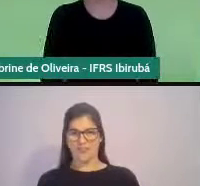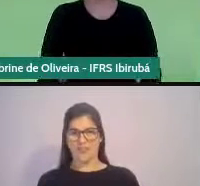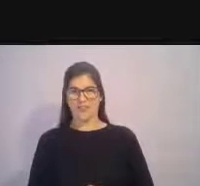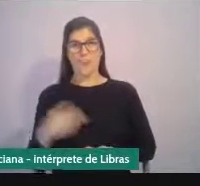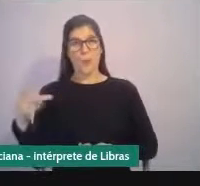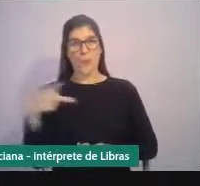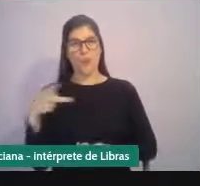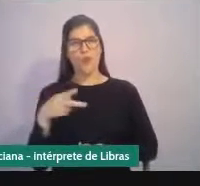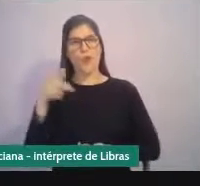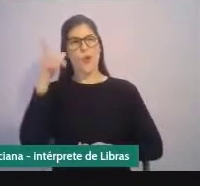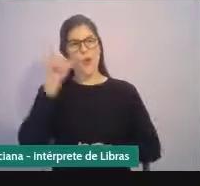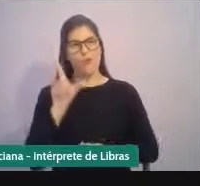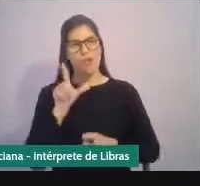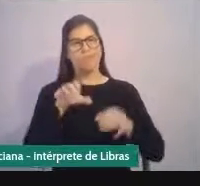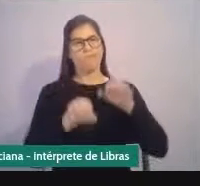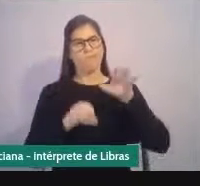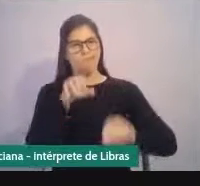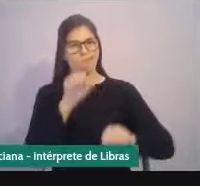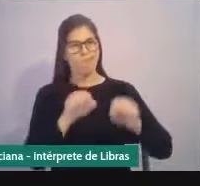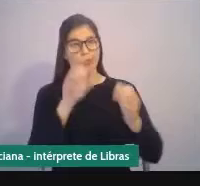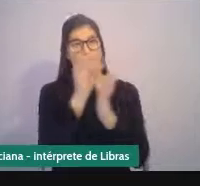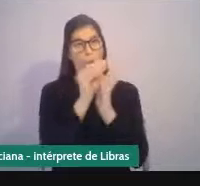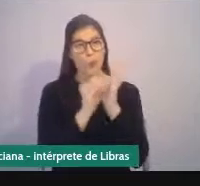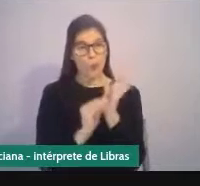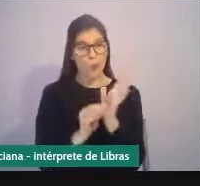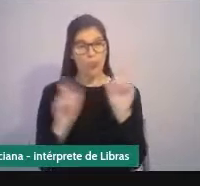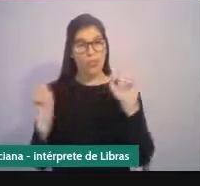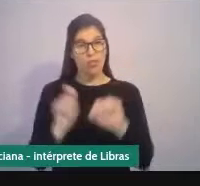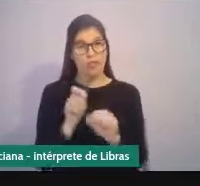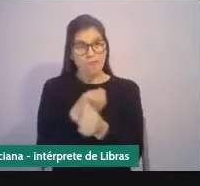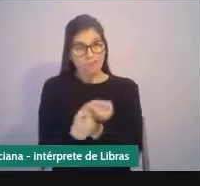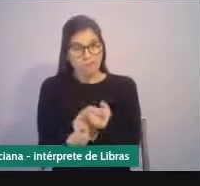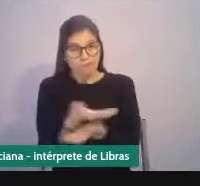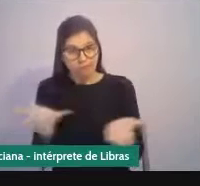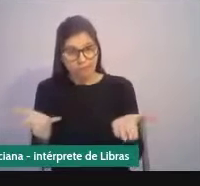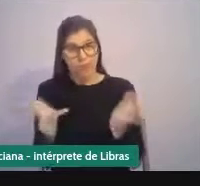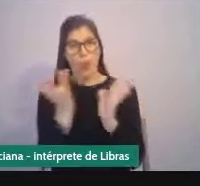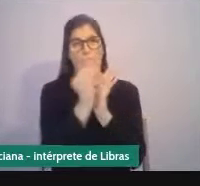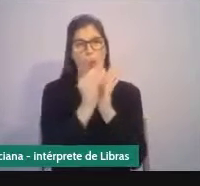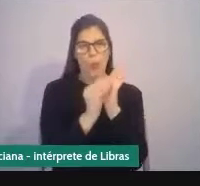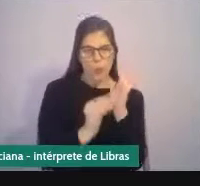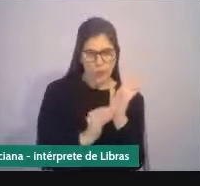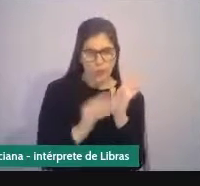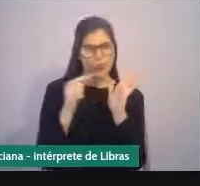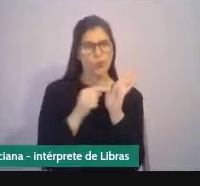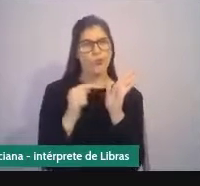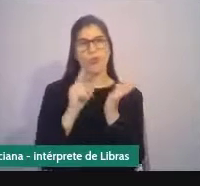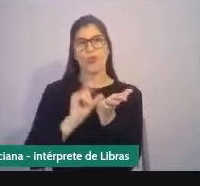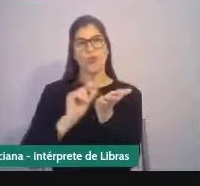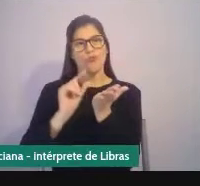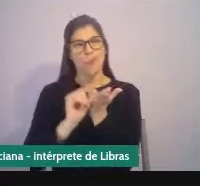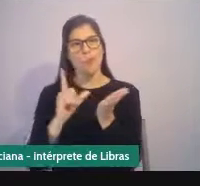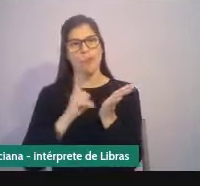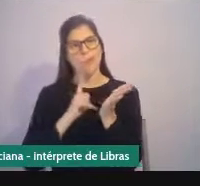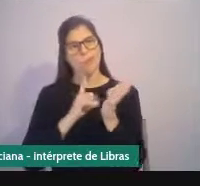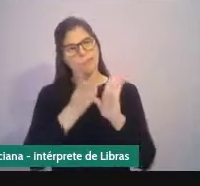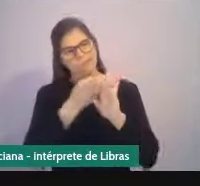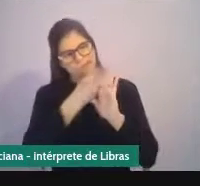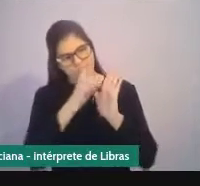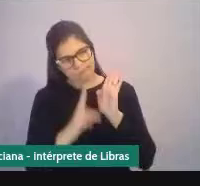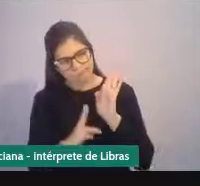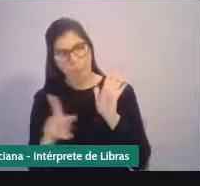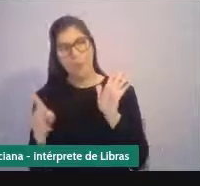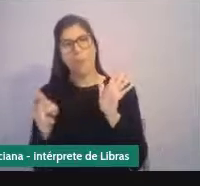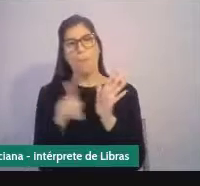de conteúdos e disponibilizando os conteúdos identificados, conteúdos digitais identificados para o ensino